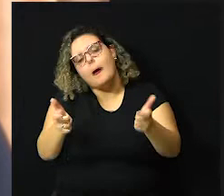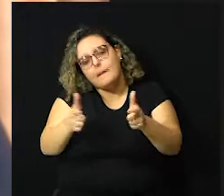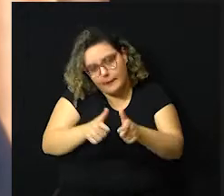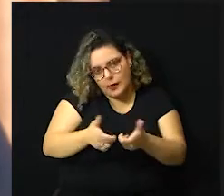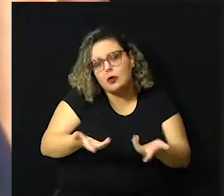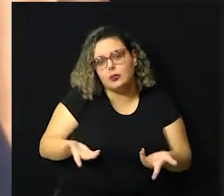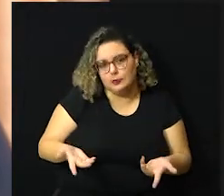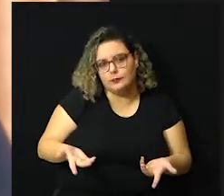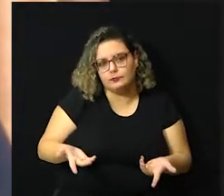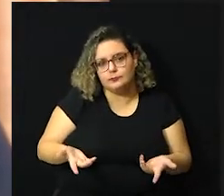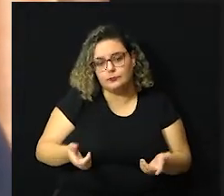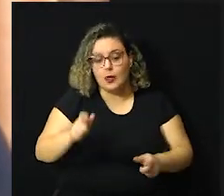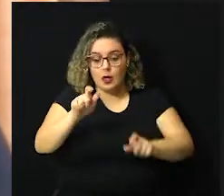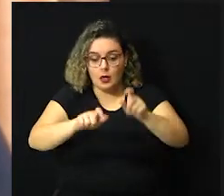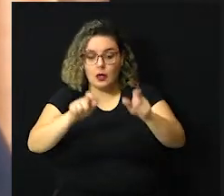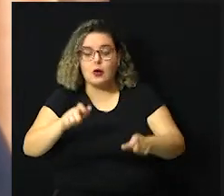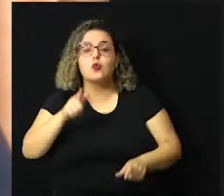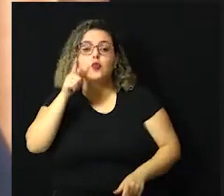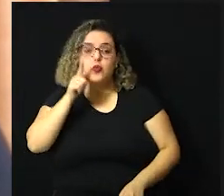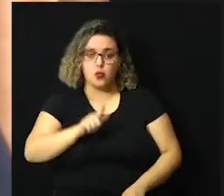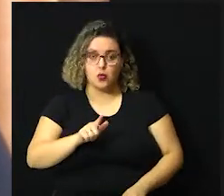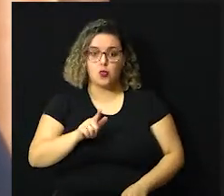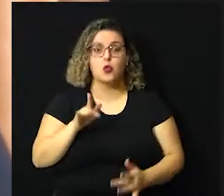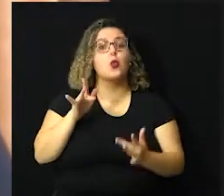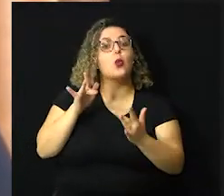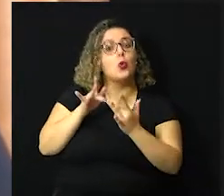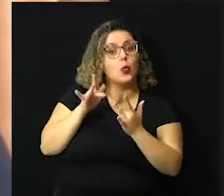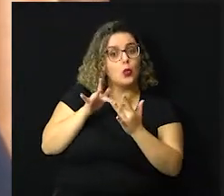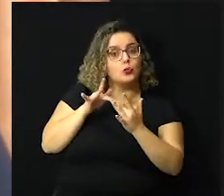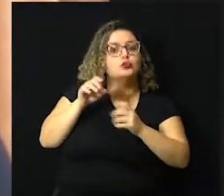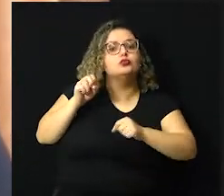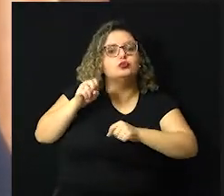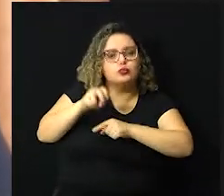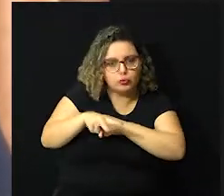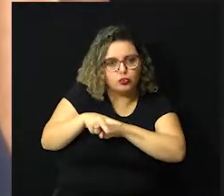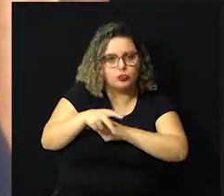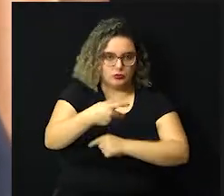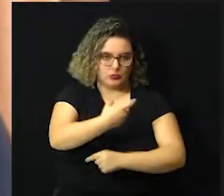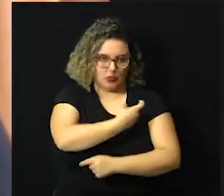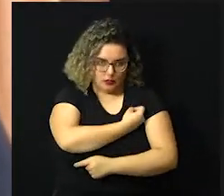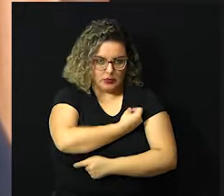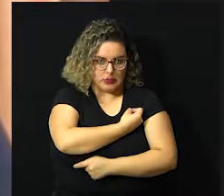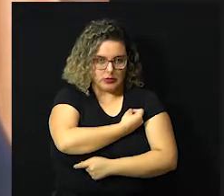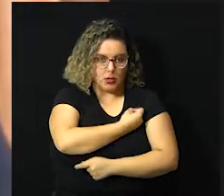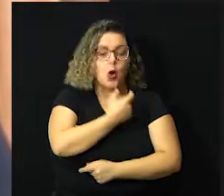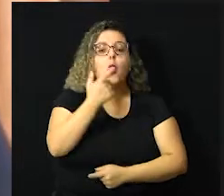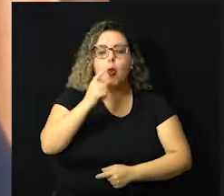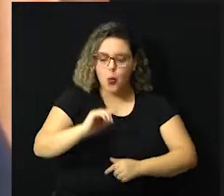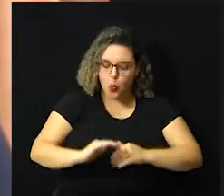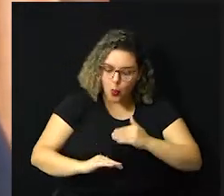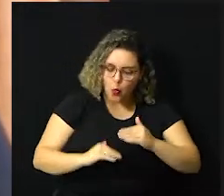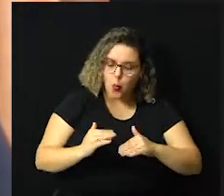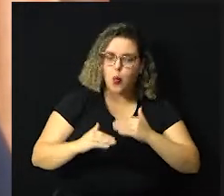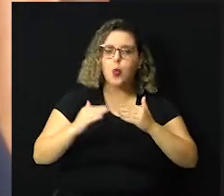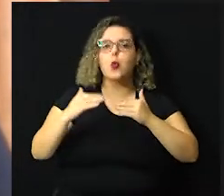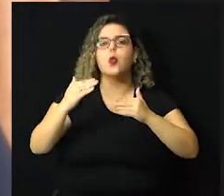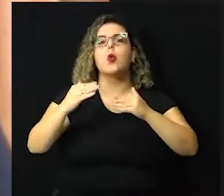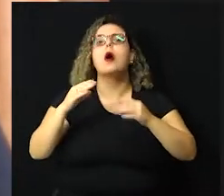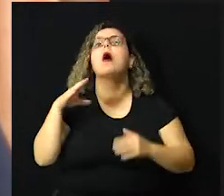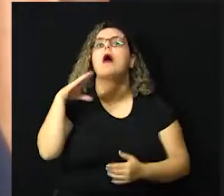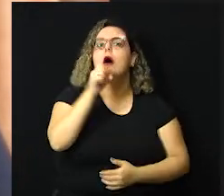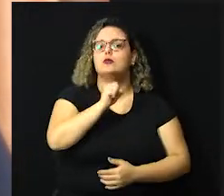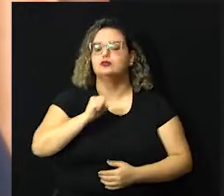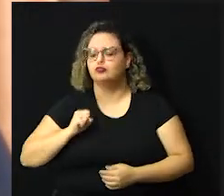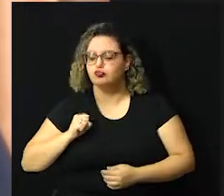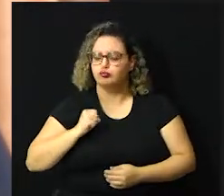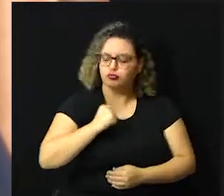menor. Essas pessoas já conseguem, ao ter o contato com o vírus da vacina, já conseguem desenvolver mais